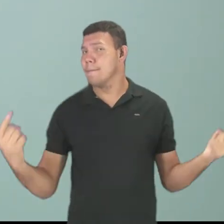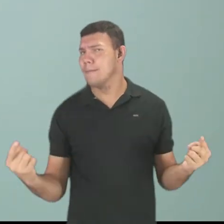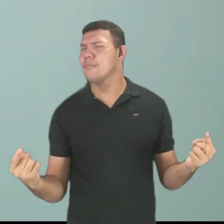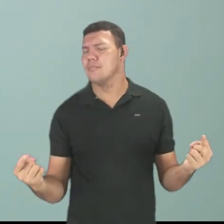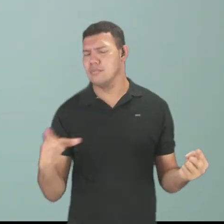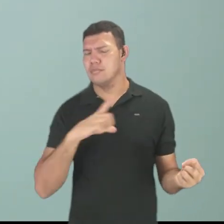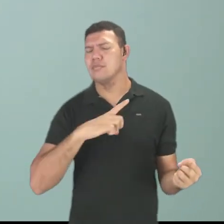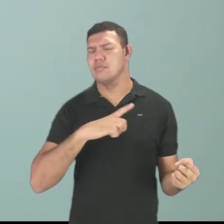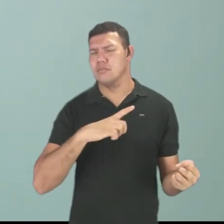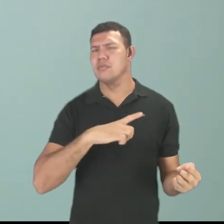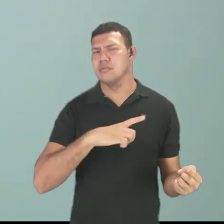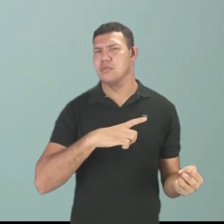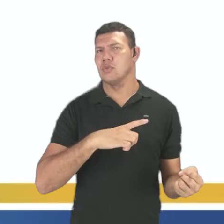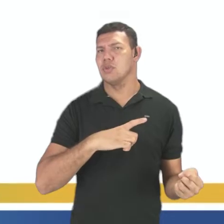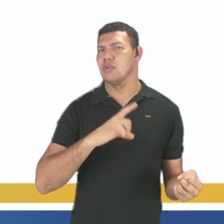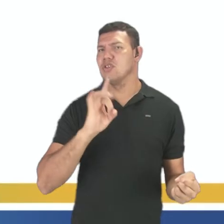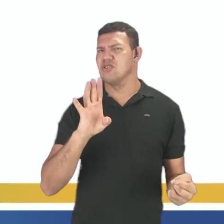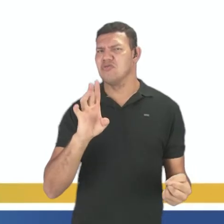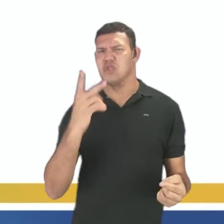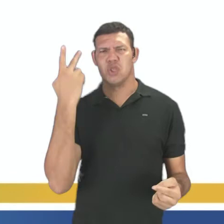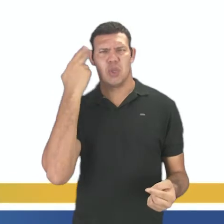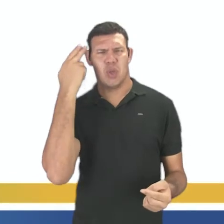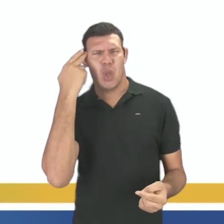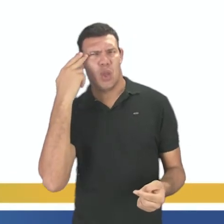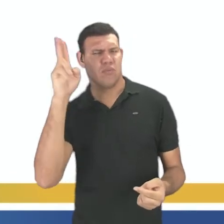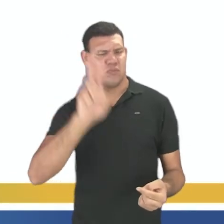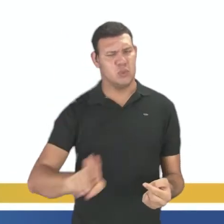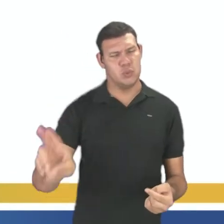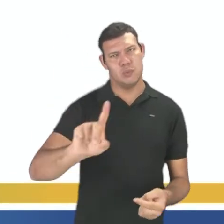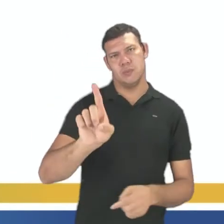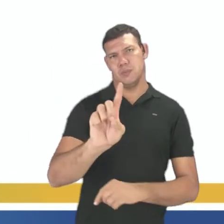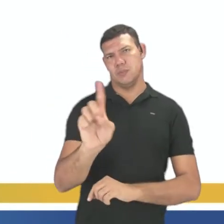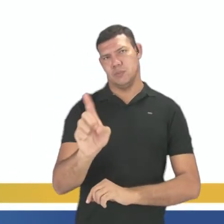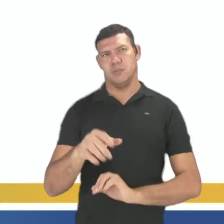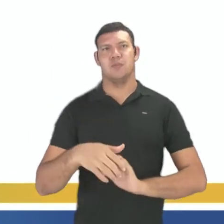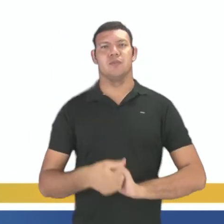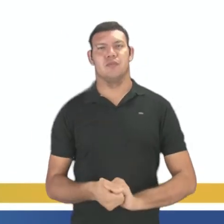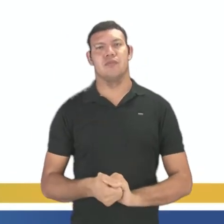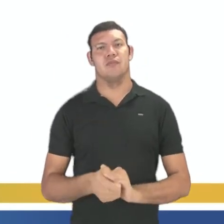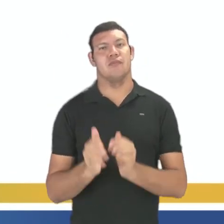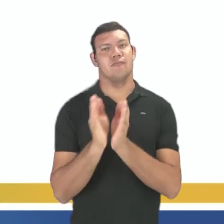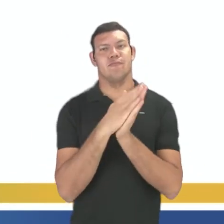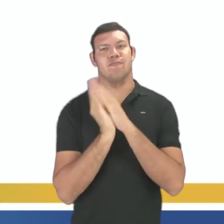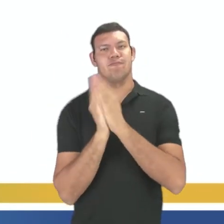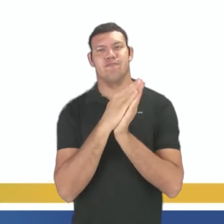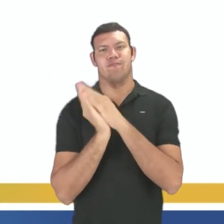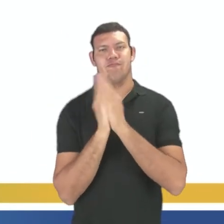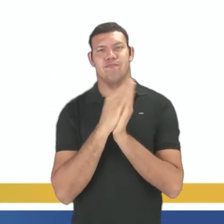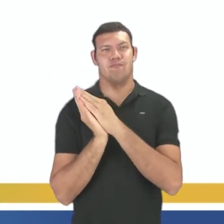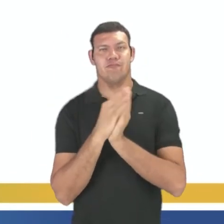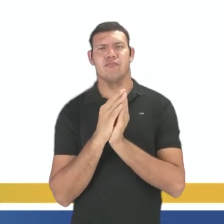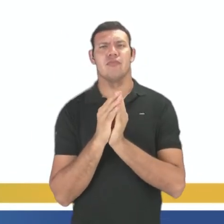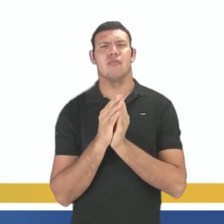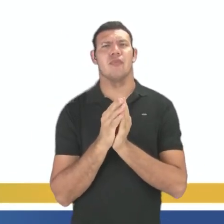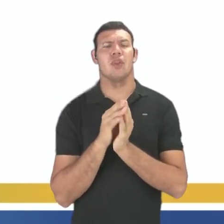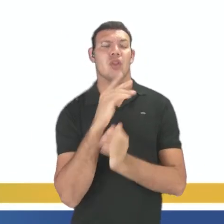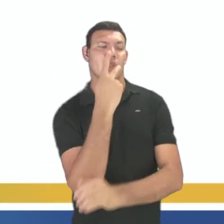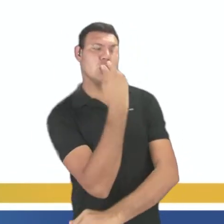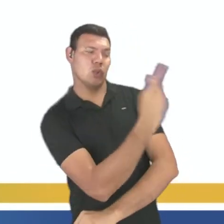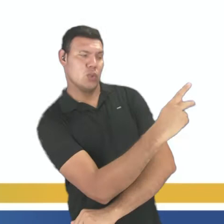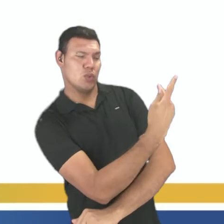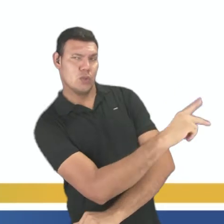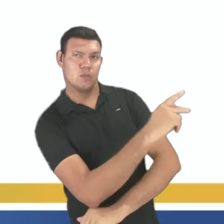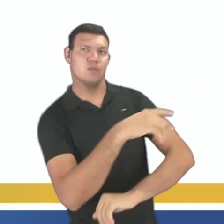o uso. This toy is its, ok? Este brinquedo é dele, porque a gente está se referindo a um